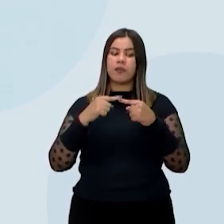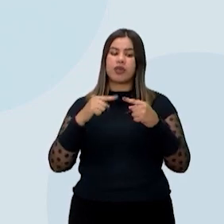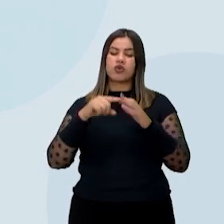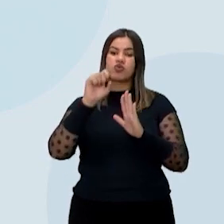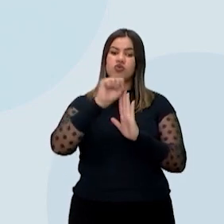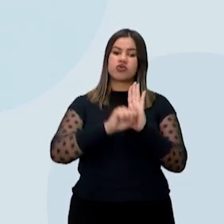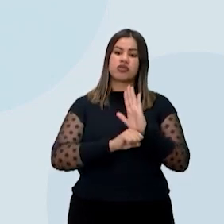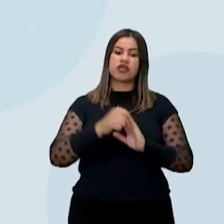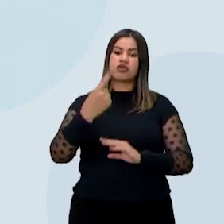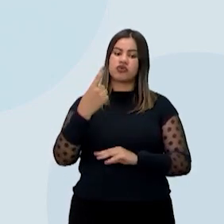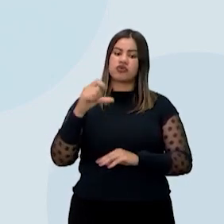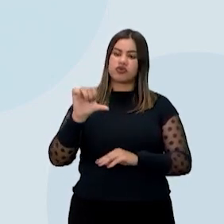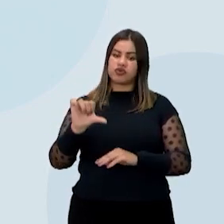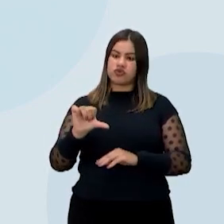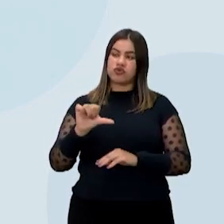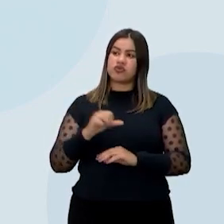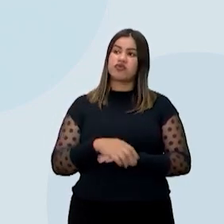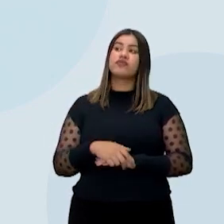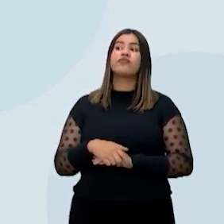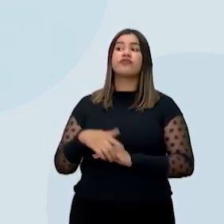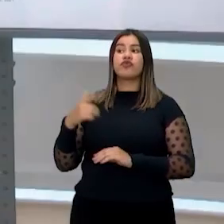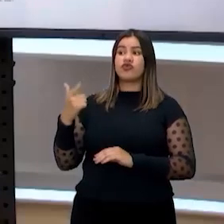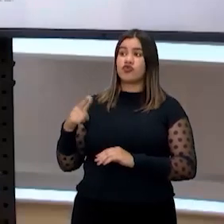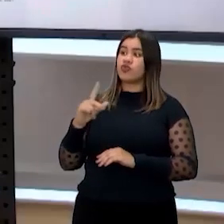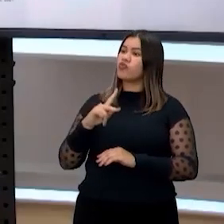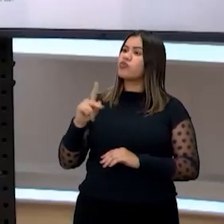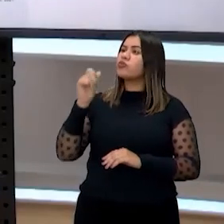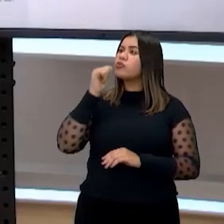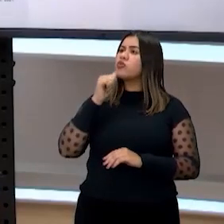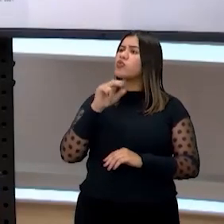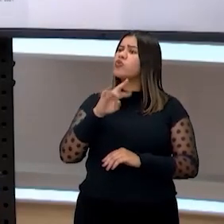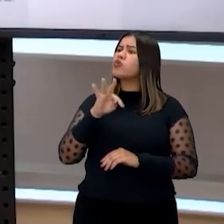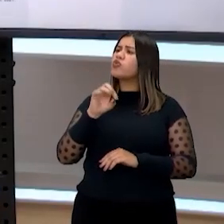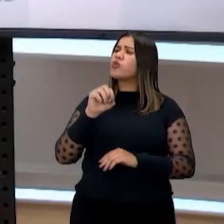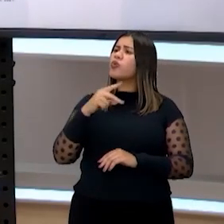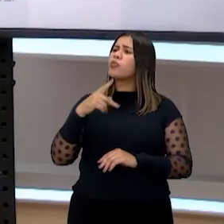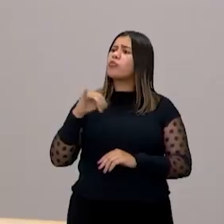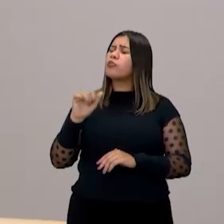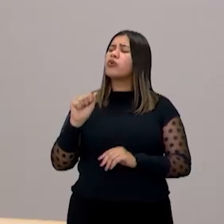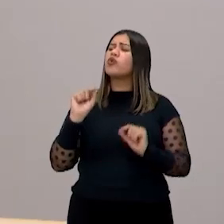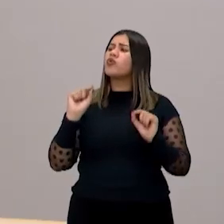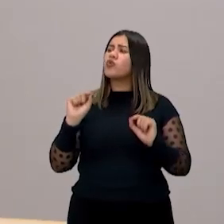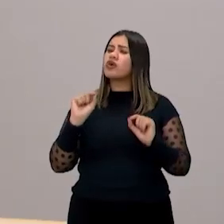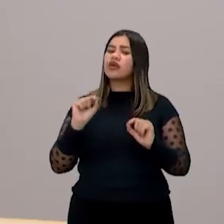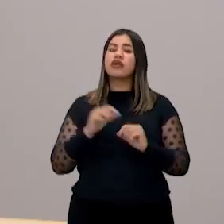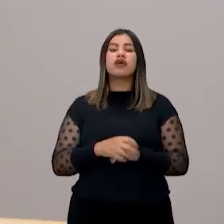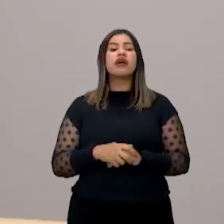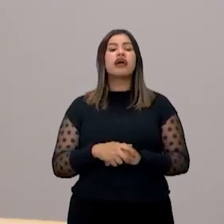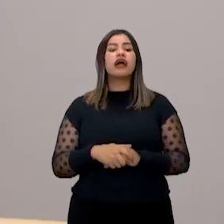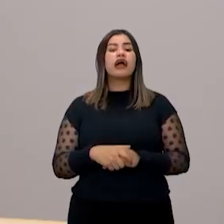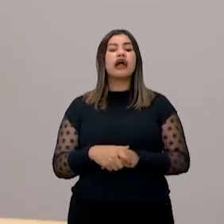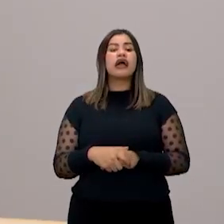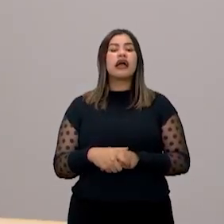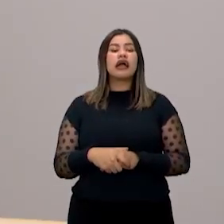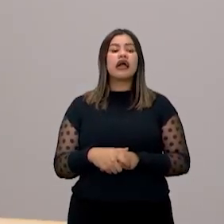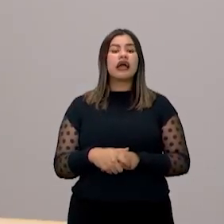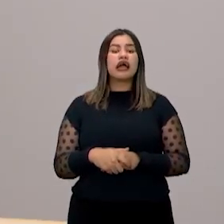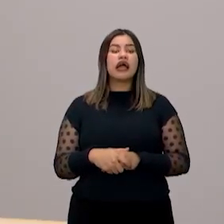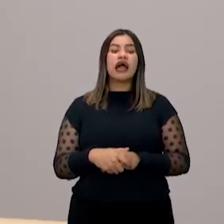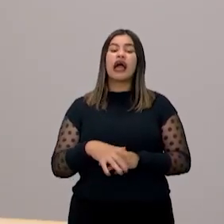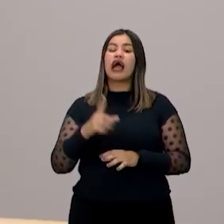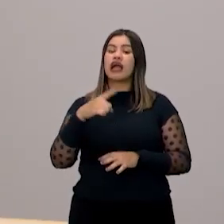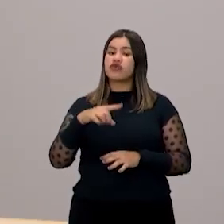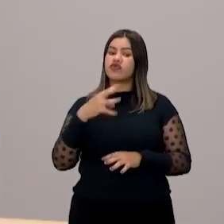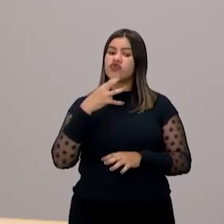XIX. Mafezinha, estou aqui com você de novo. O que é utopia? Fala para a galera. Caramba, utopia. A gente conhece